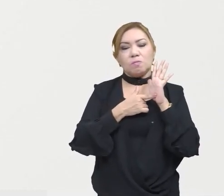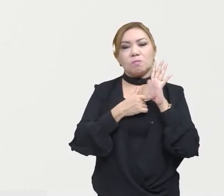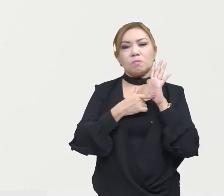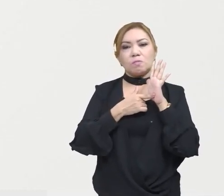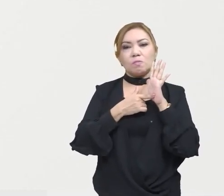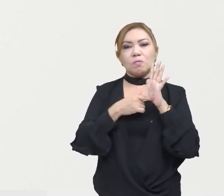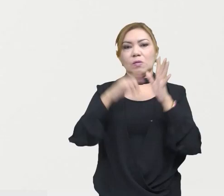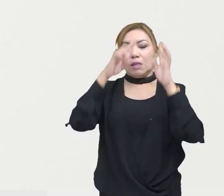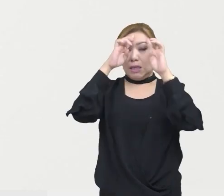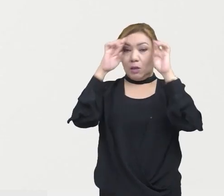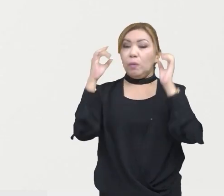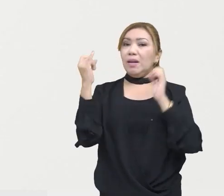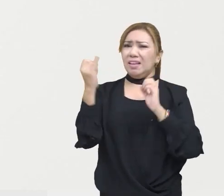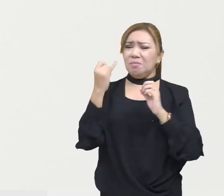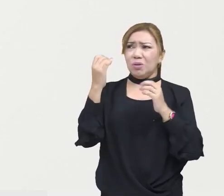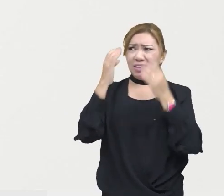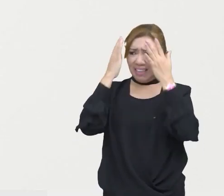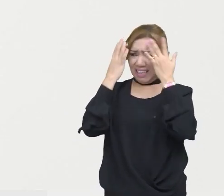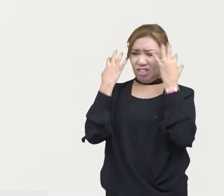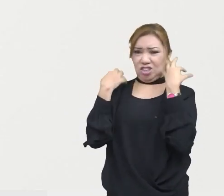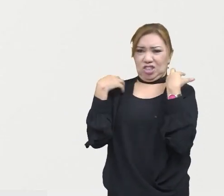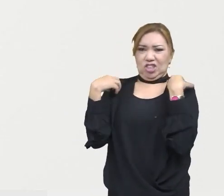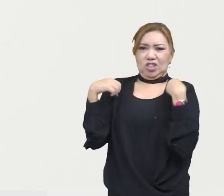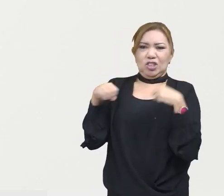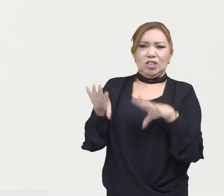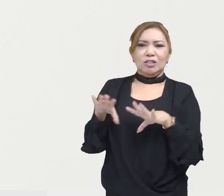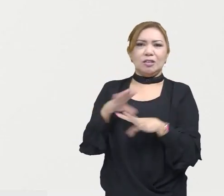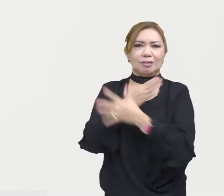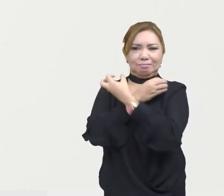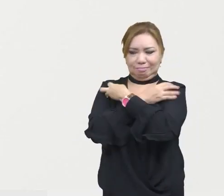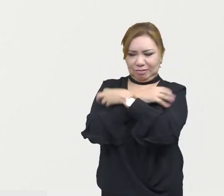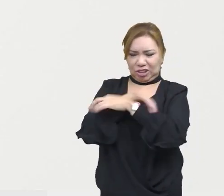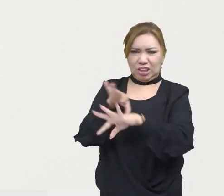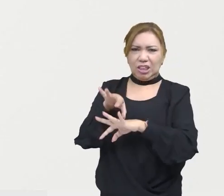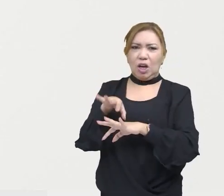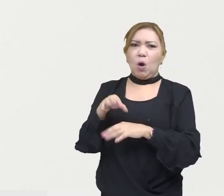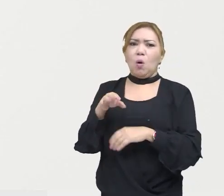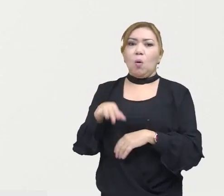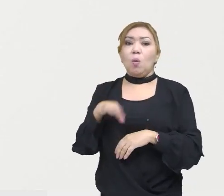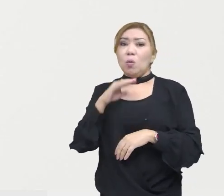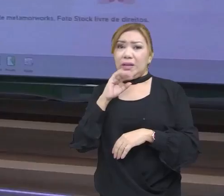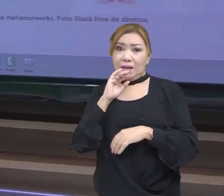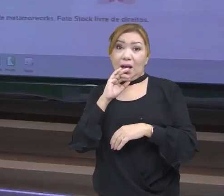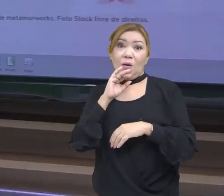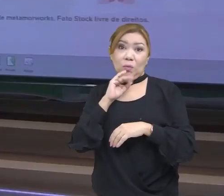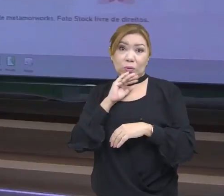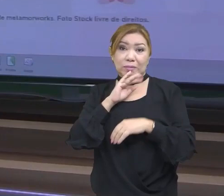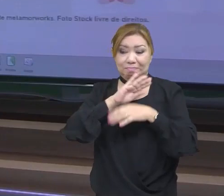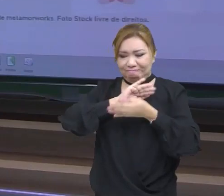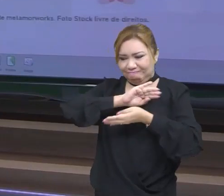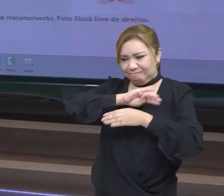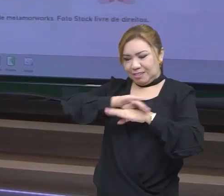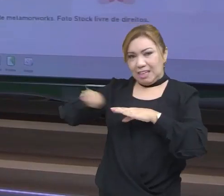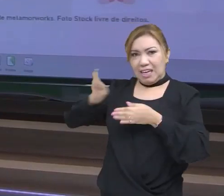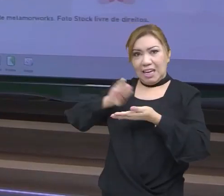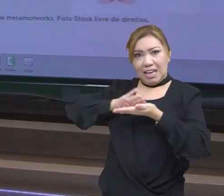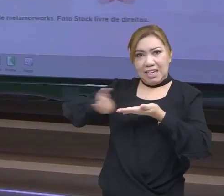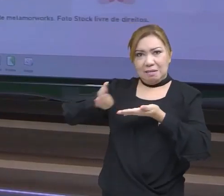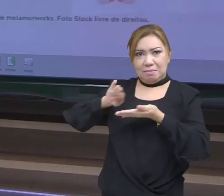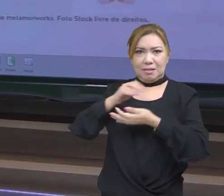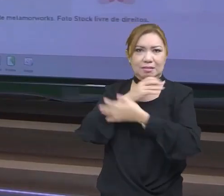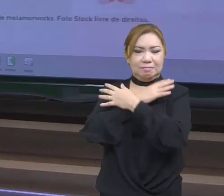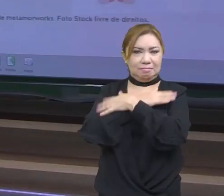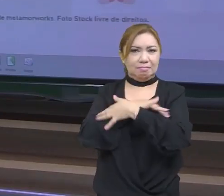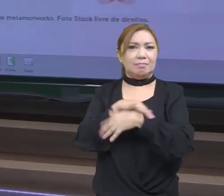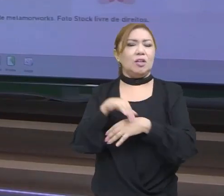retirar algumas substâncias como ureia, ácido úrico e cloreto de sódio. Então, como eu falei para